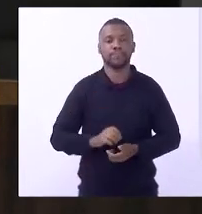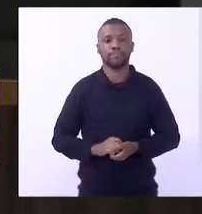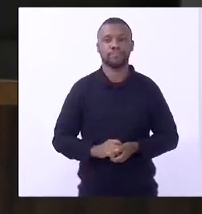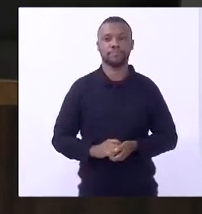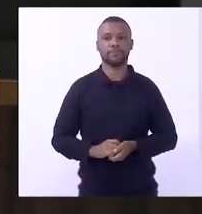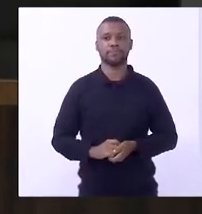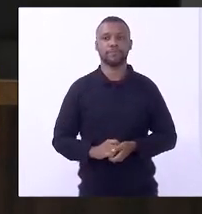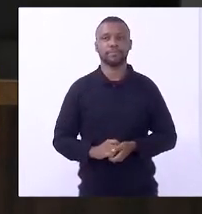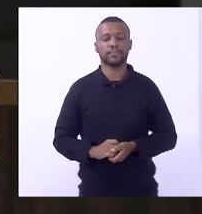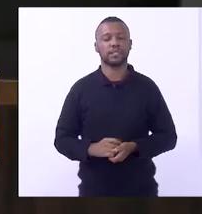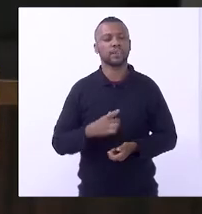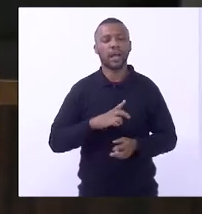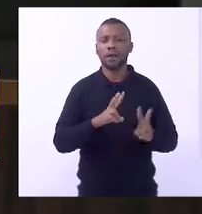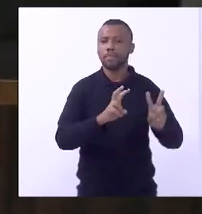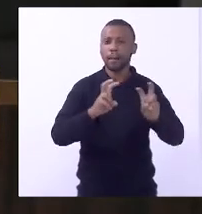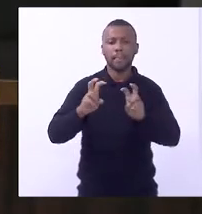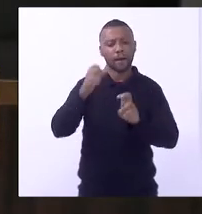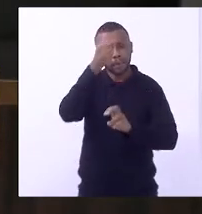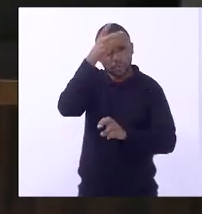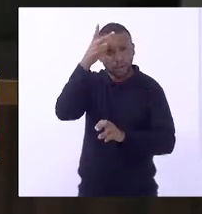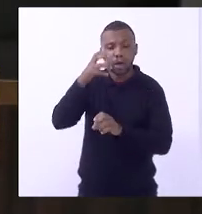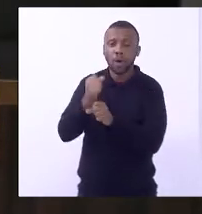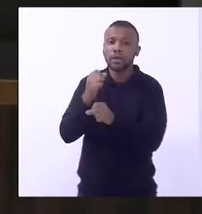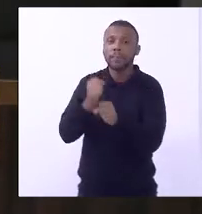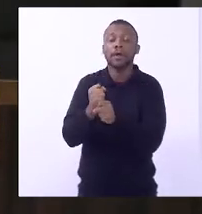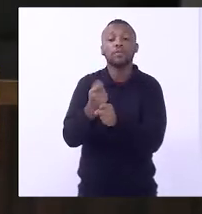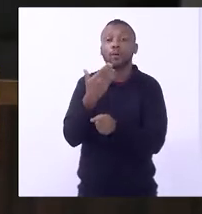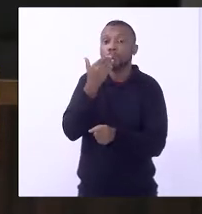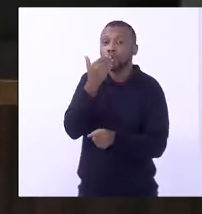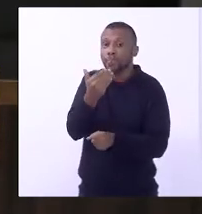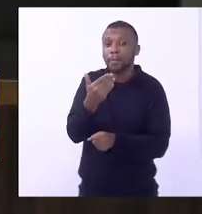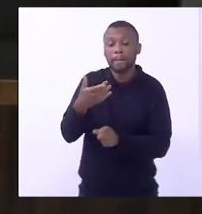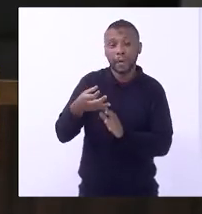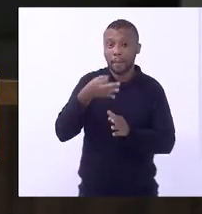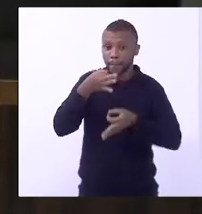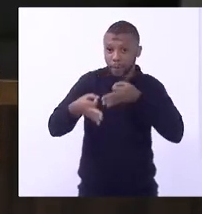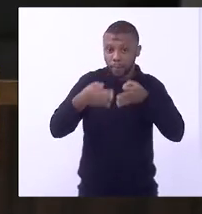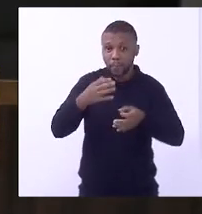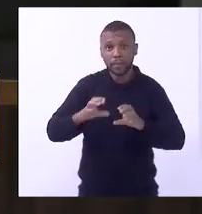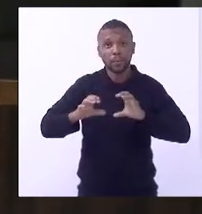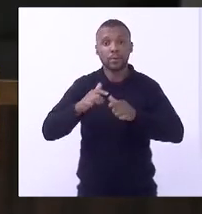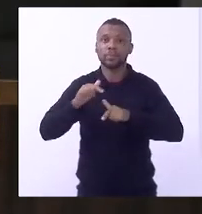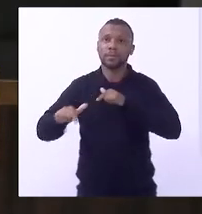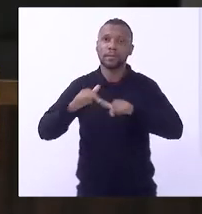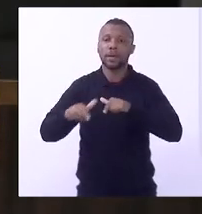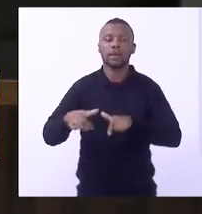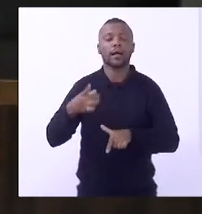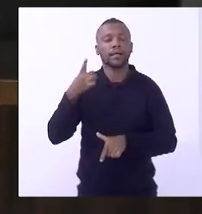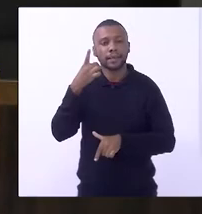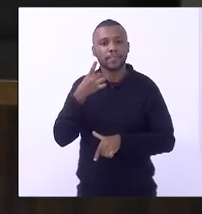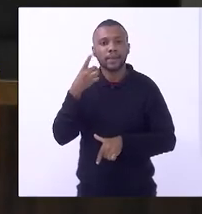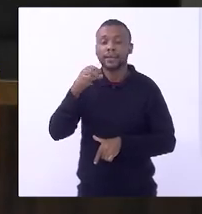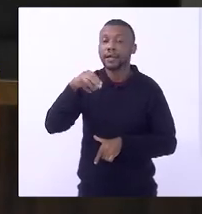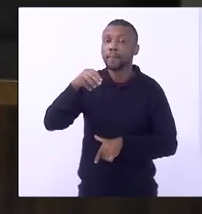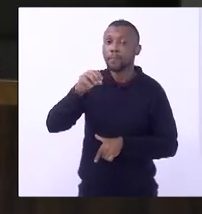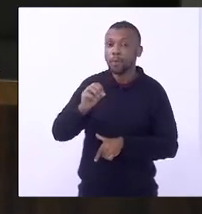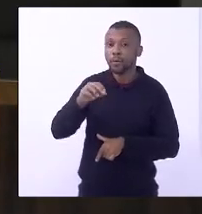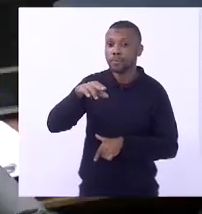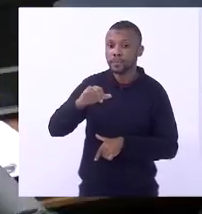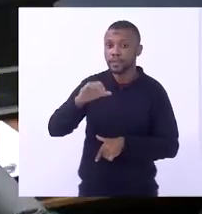assuntos municipais e de orçamento. Para emitir parecer pela Comissão de Trabalho, deputada Mônica Francisco.